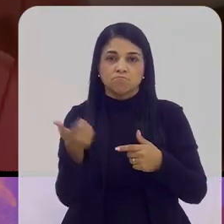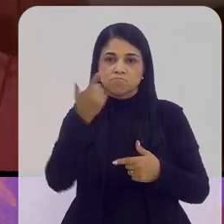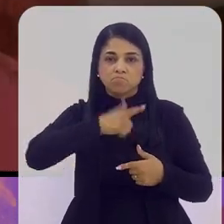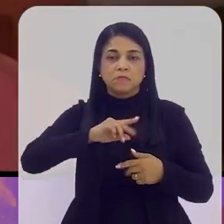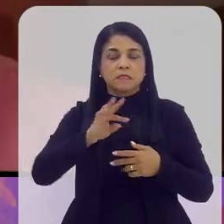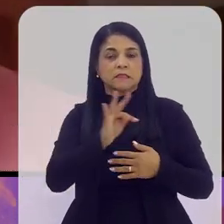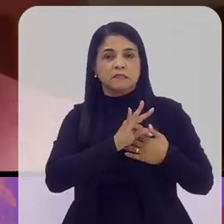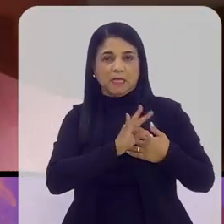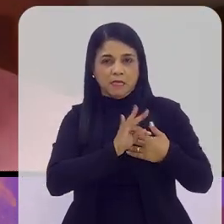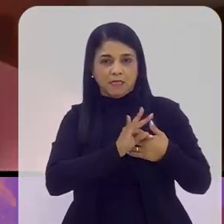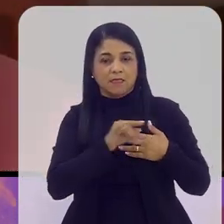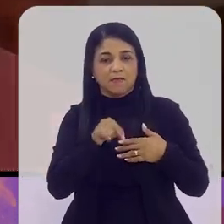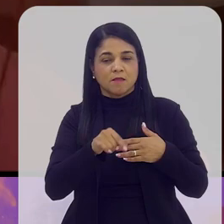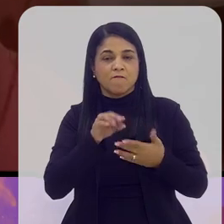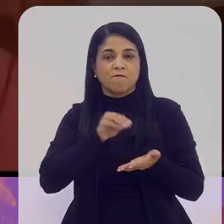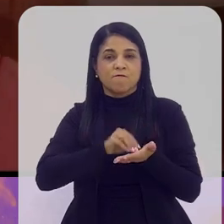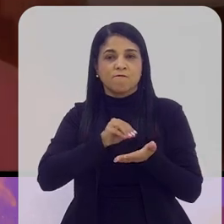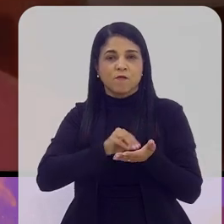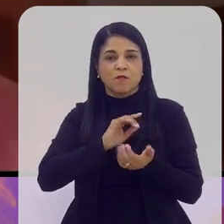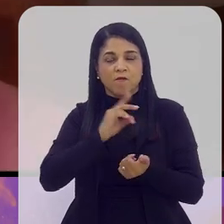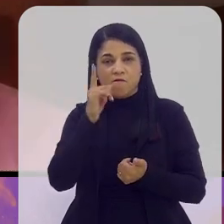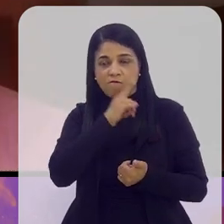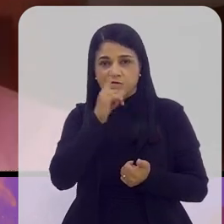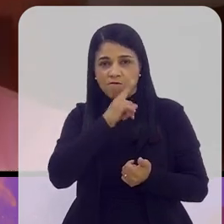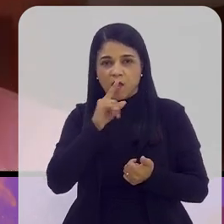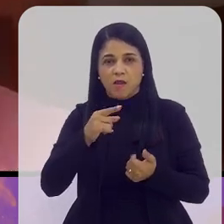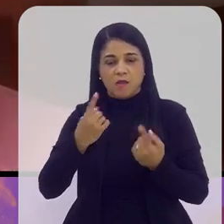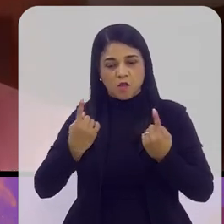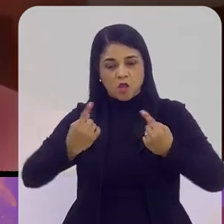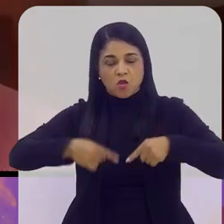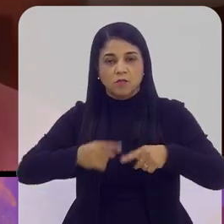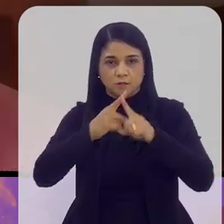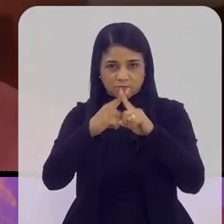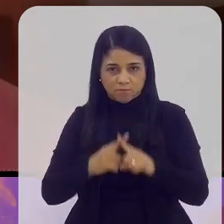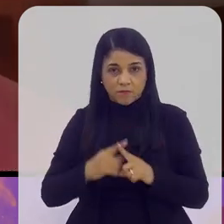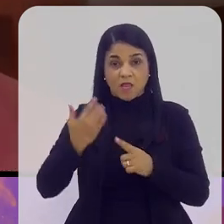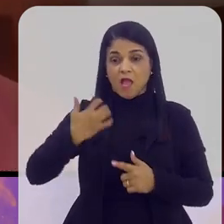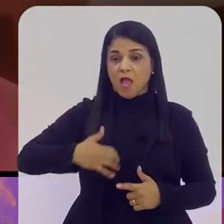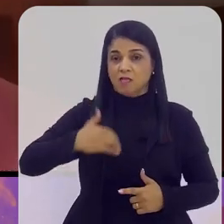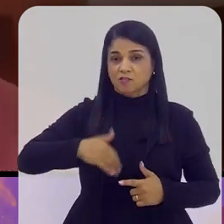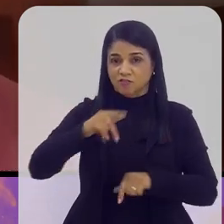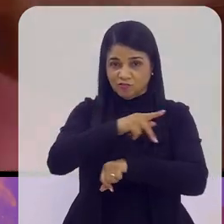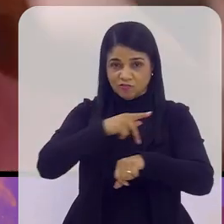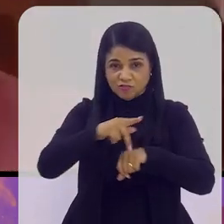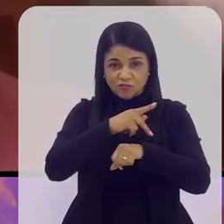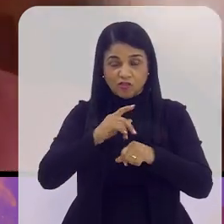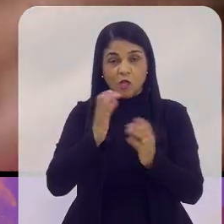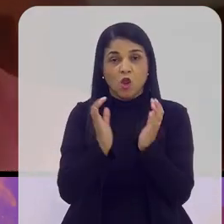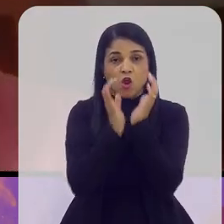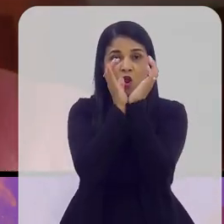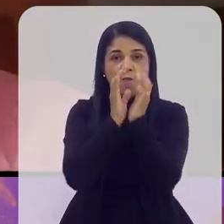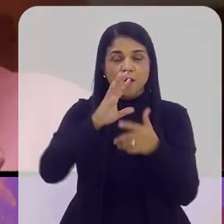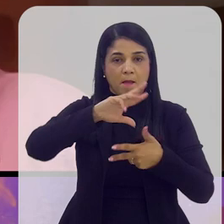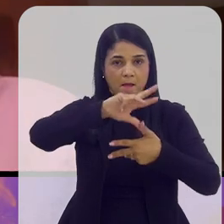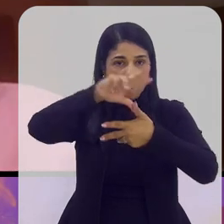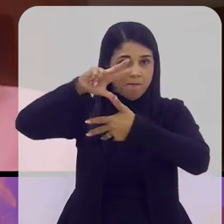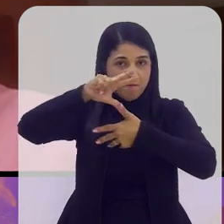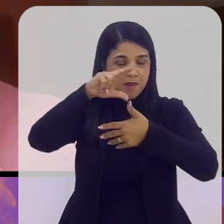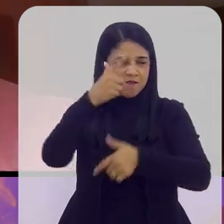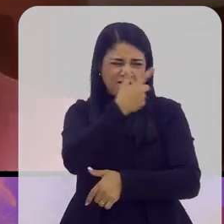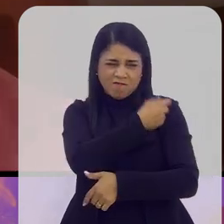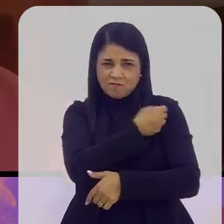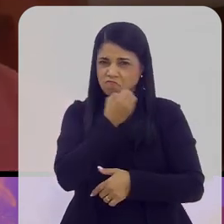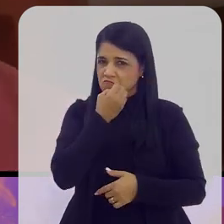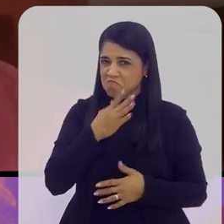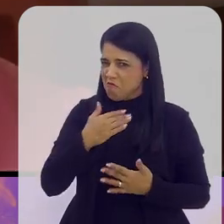tecnicamente o melhor. Pagou um preço alto pela falha no gol do Di Maria contra a Argentina na final da Copa América, também por causa daquela história da vacina,